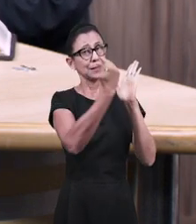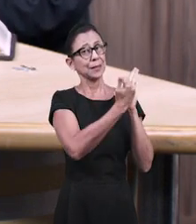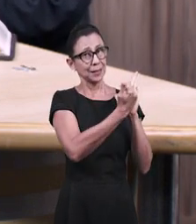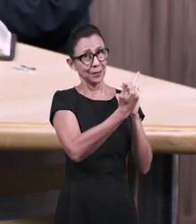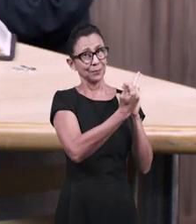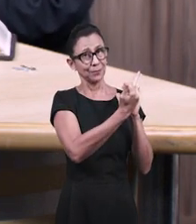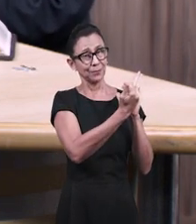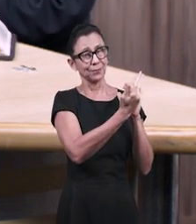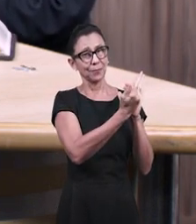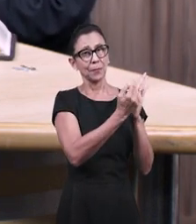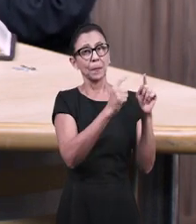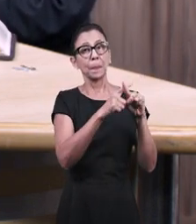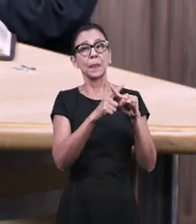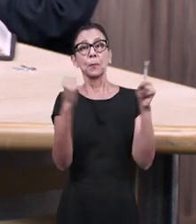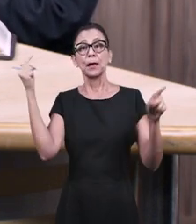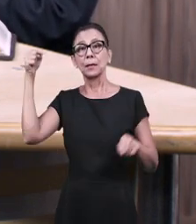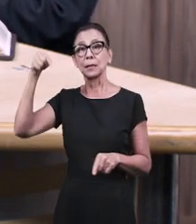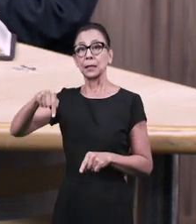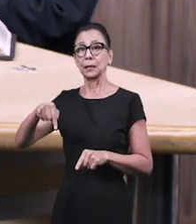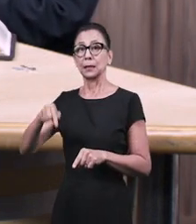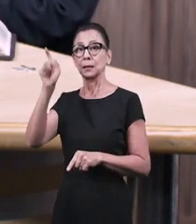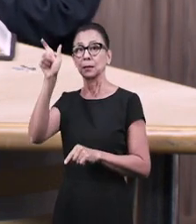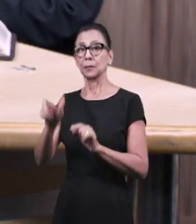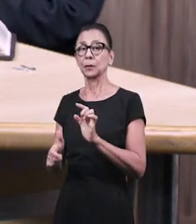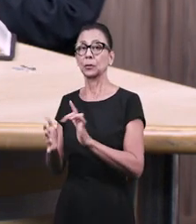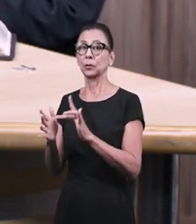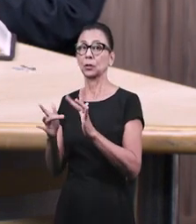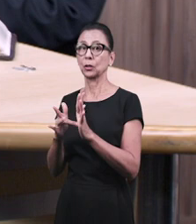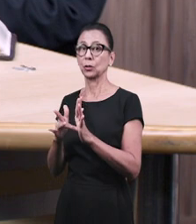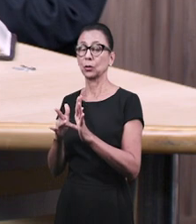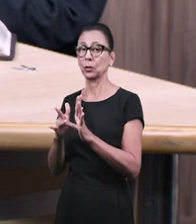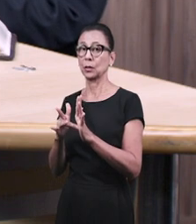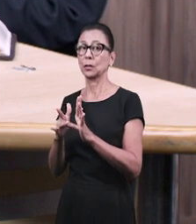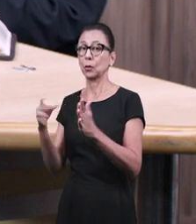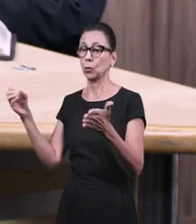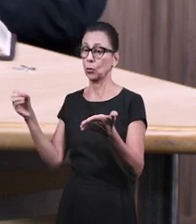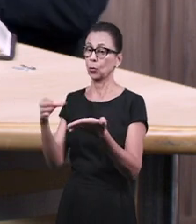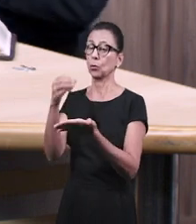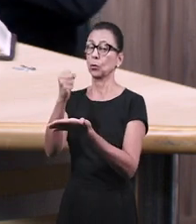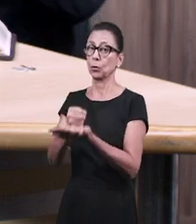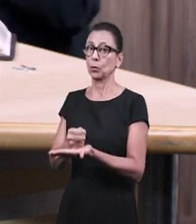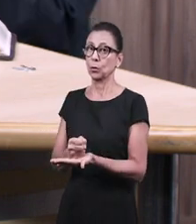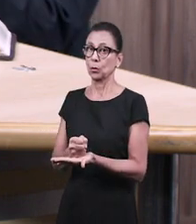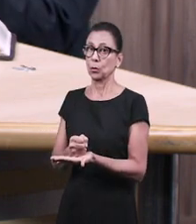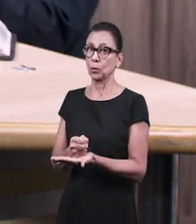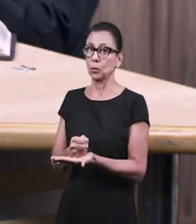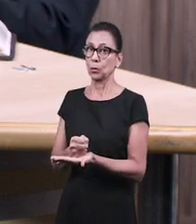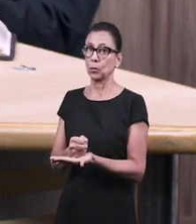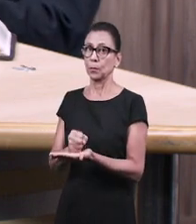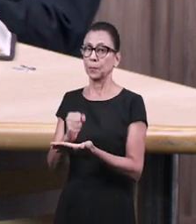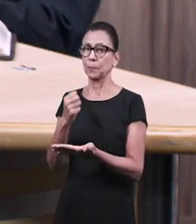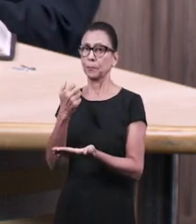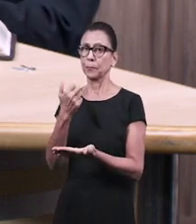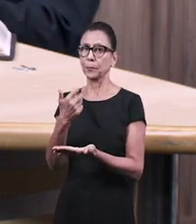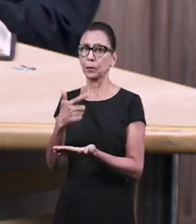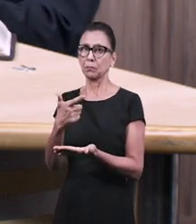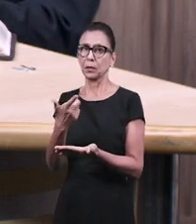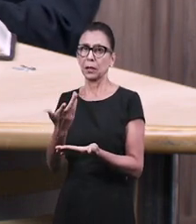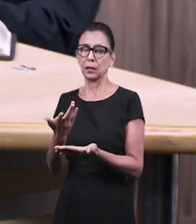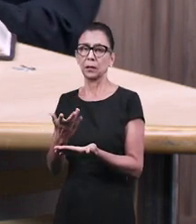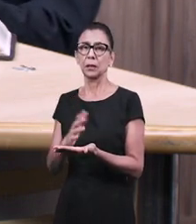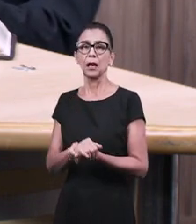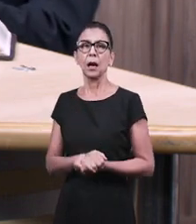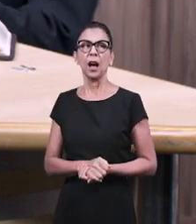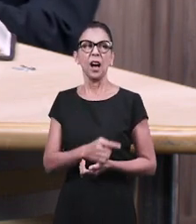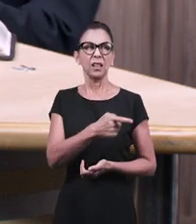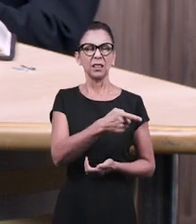Espírito, no Novo Testamento. Então o Velho Testamento não tem os escritos do Velho Testamento não têm nenhum significado para nós.